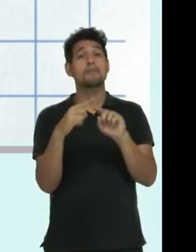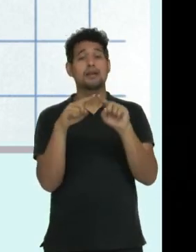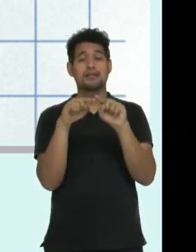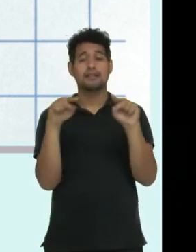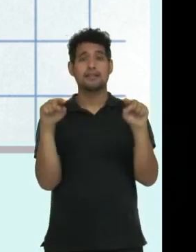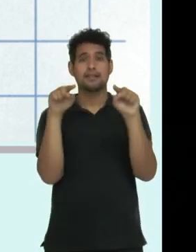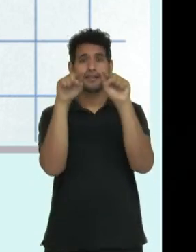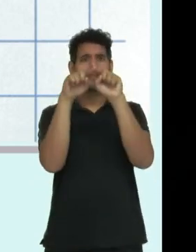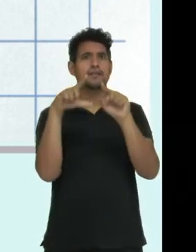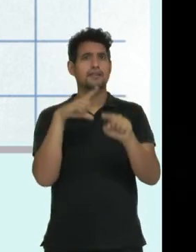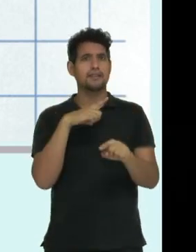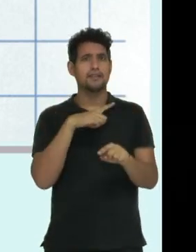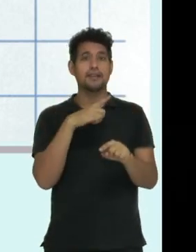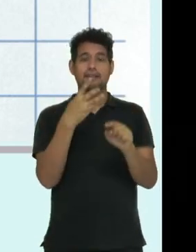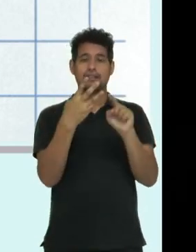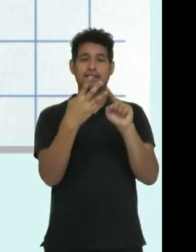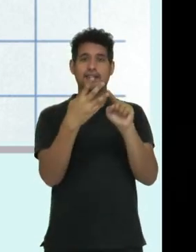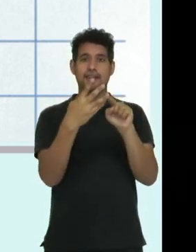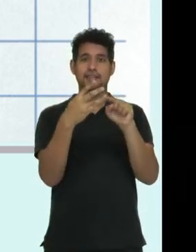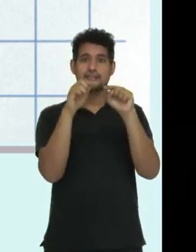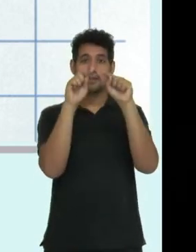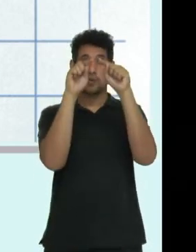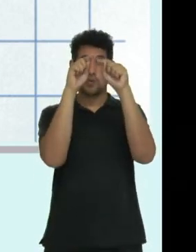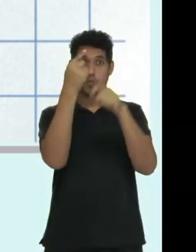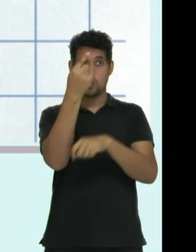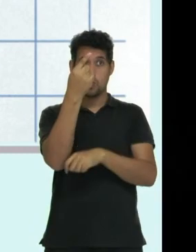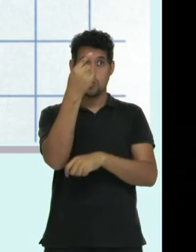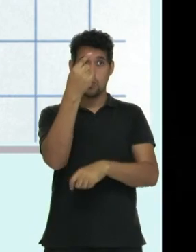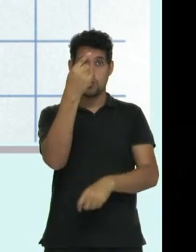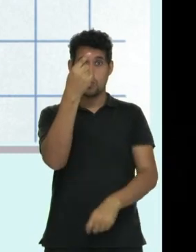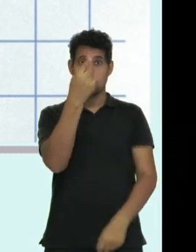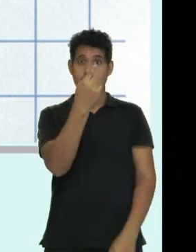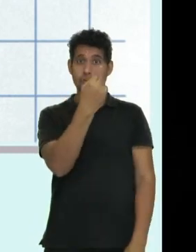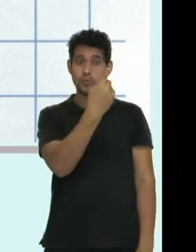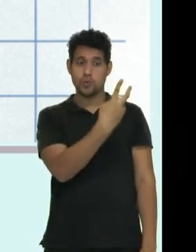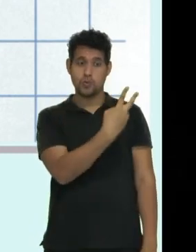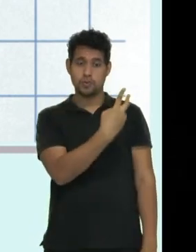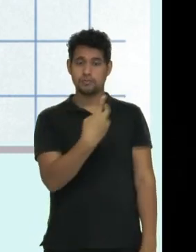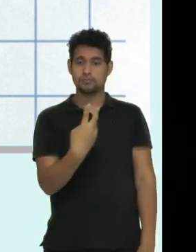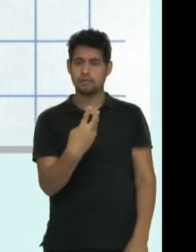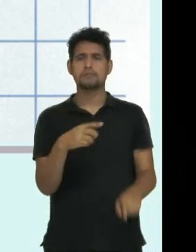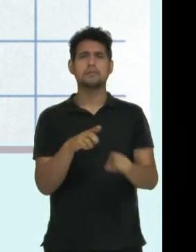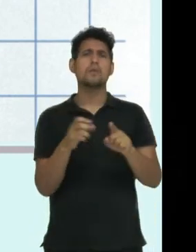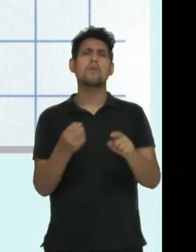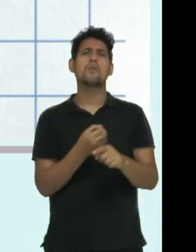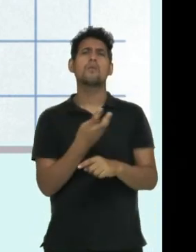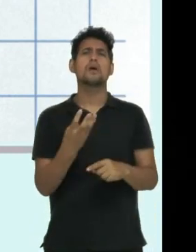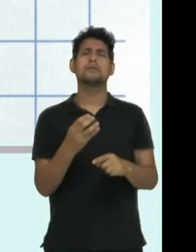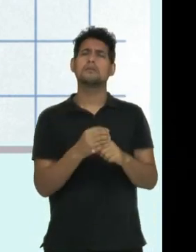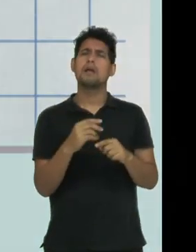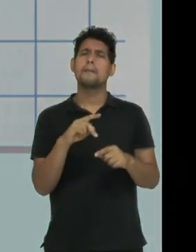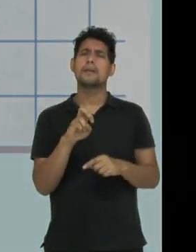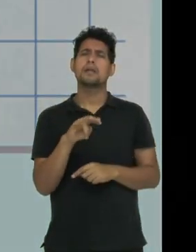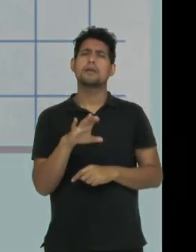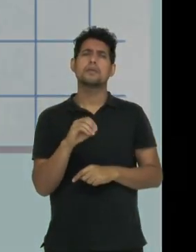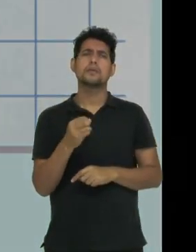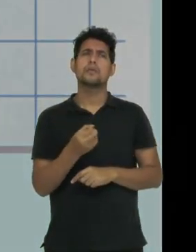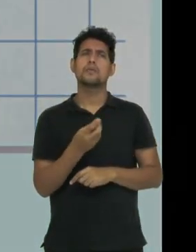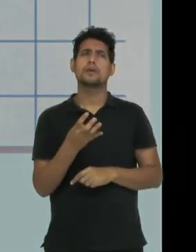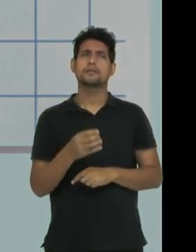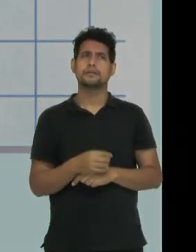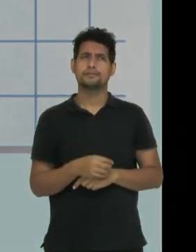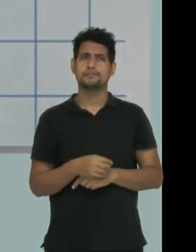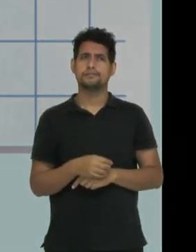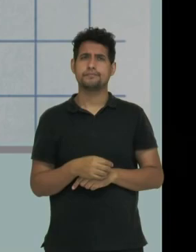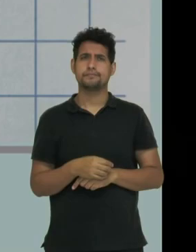E a gente pode ir somando. 1, né? Mais 1, mais 1. Então, qual que é o perímetro dele? Todo